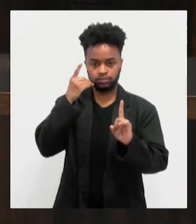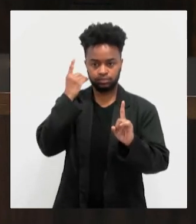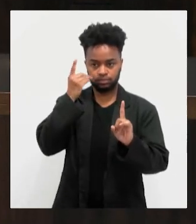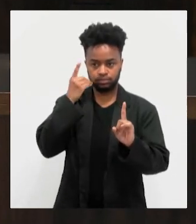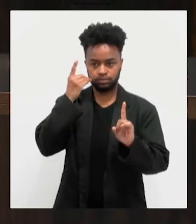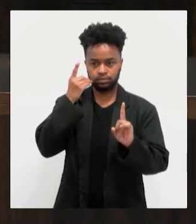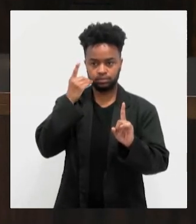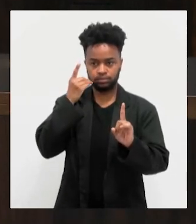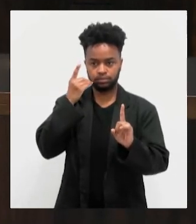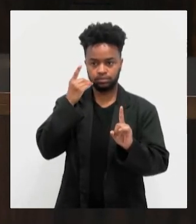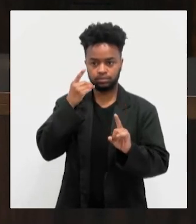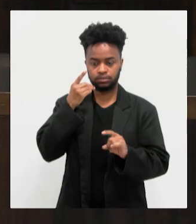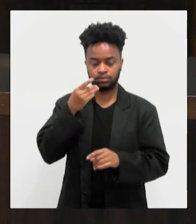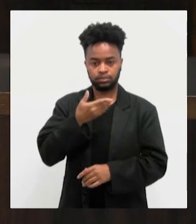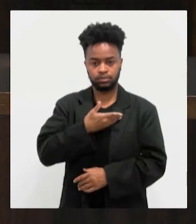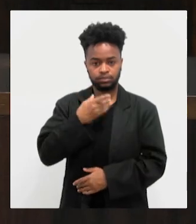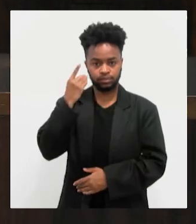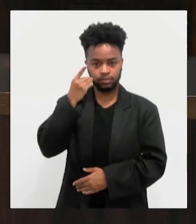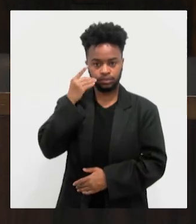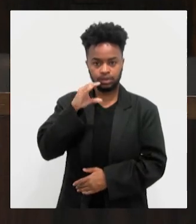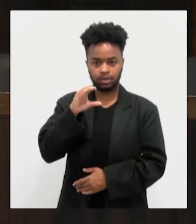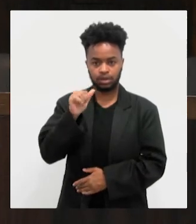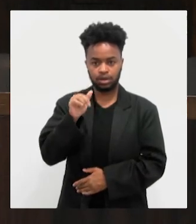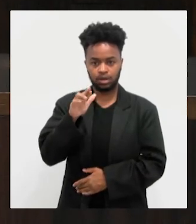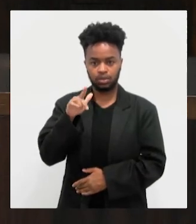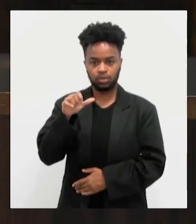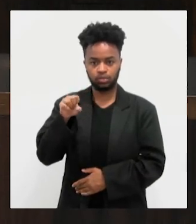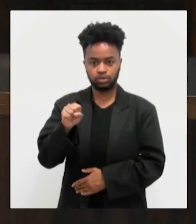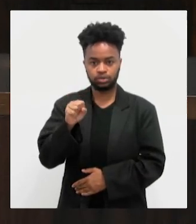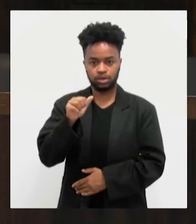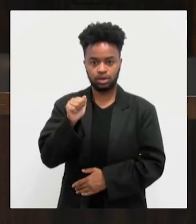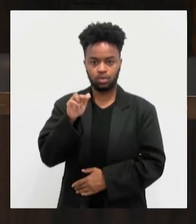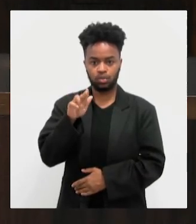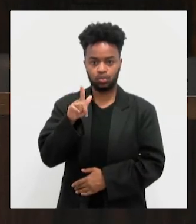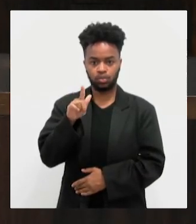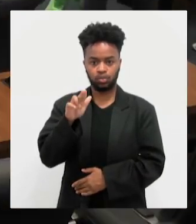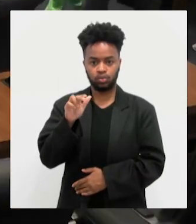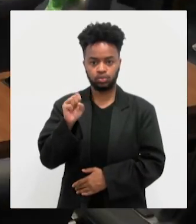nobre deputado, meu amigo, deputado Carlos Augusto.